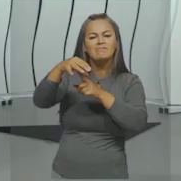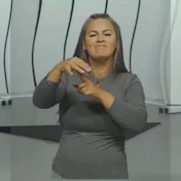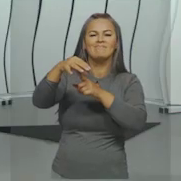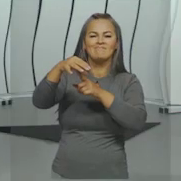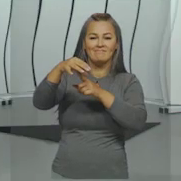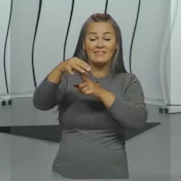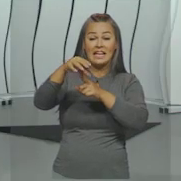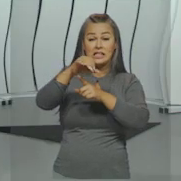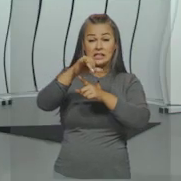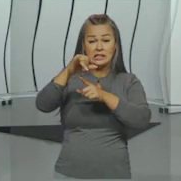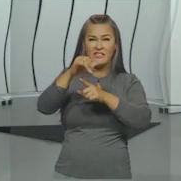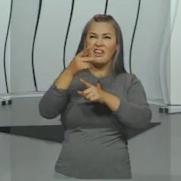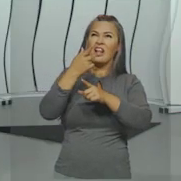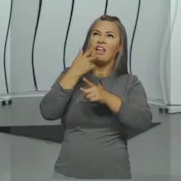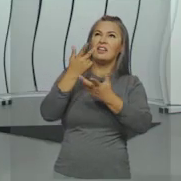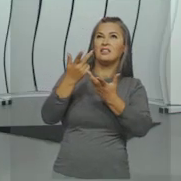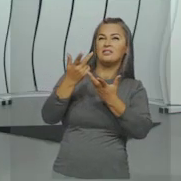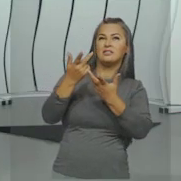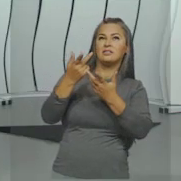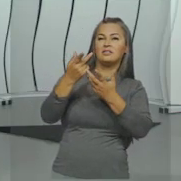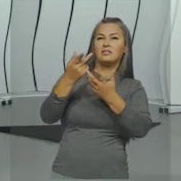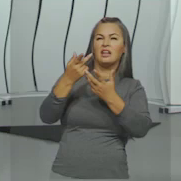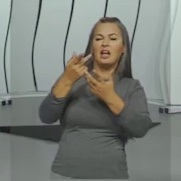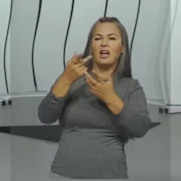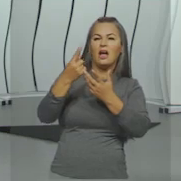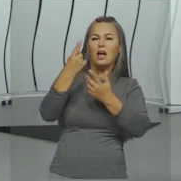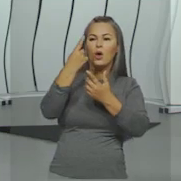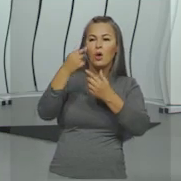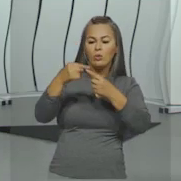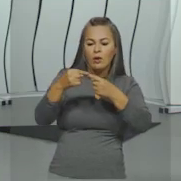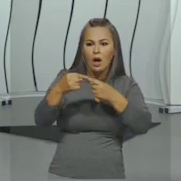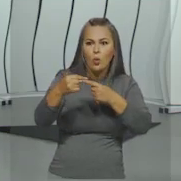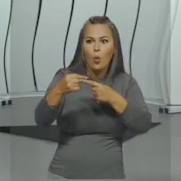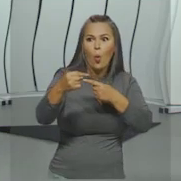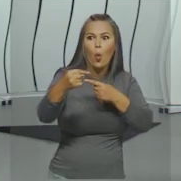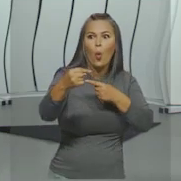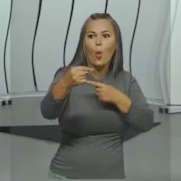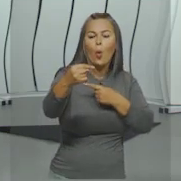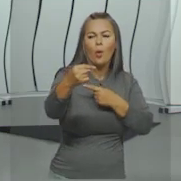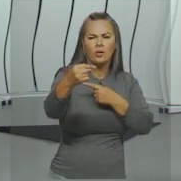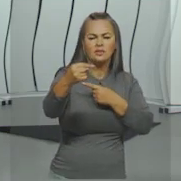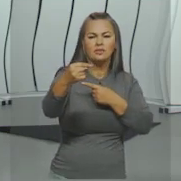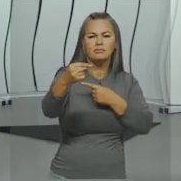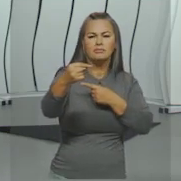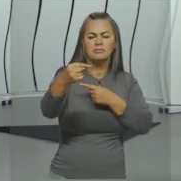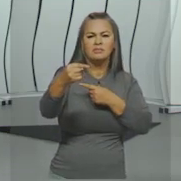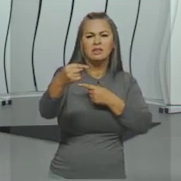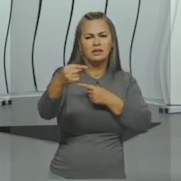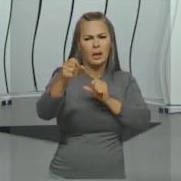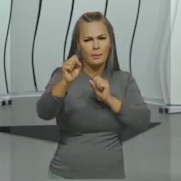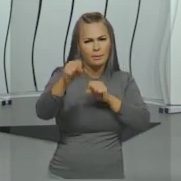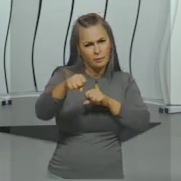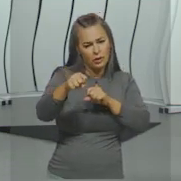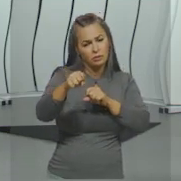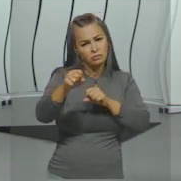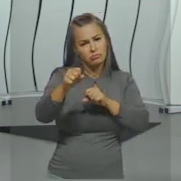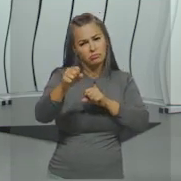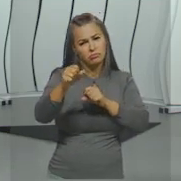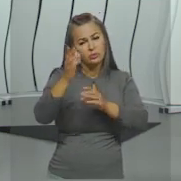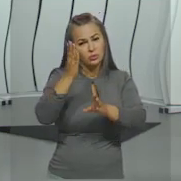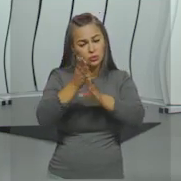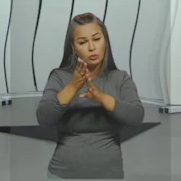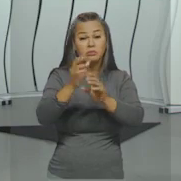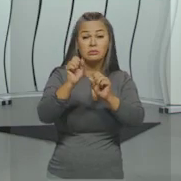você distancia, a previsão para daqui a uma semana pode mudar, porque os ventos podem mudar de direção, algumas coisas podem mudar. Agora,